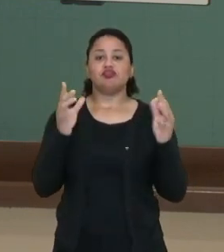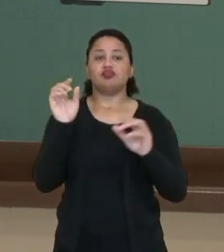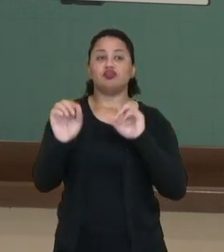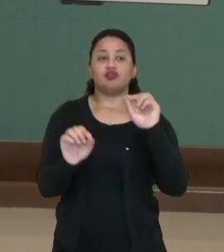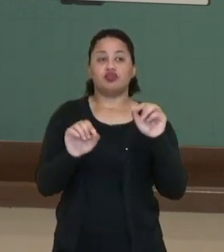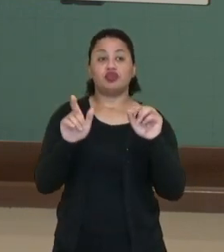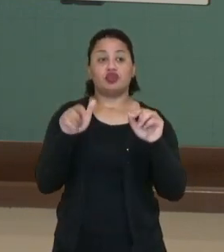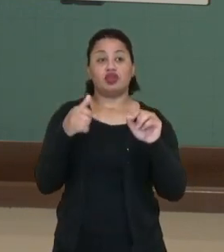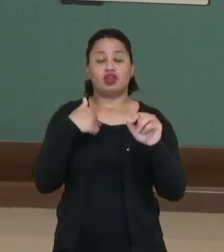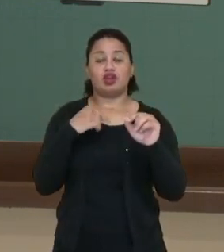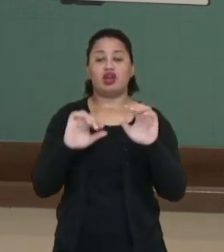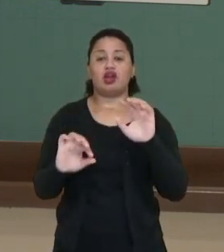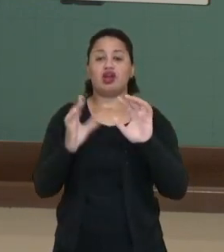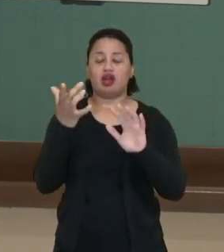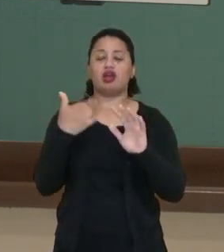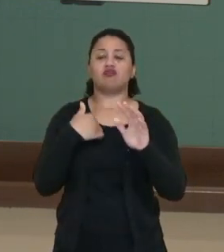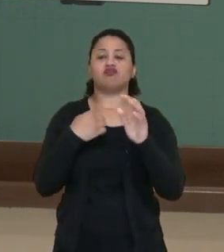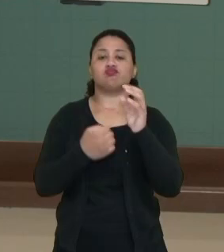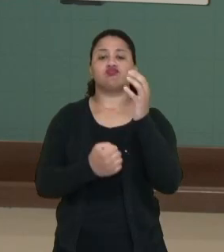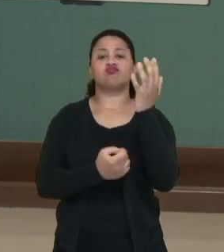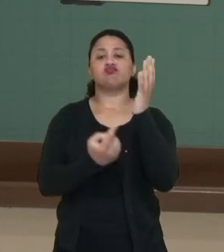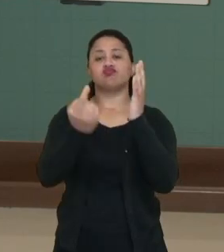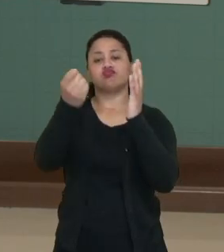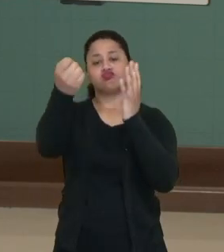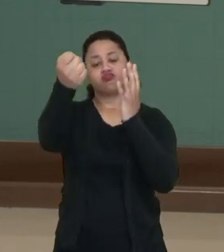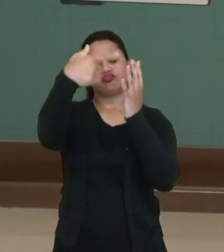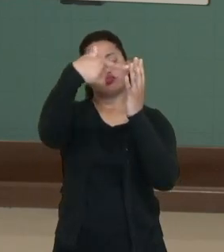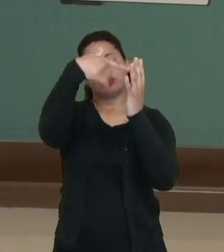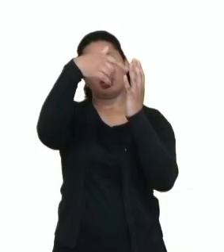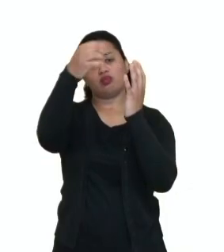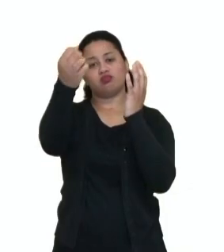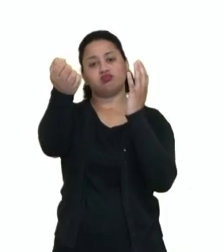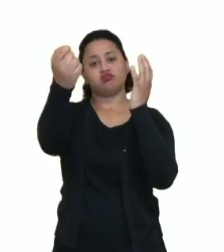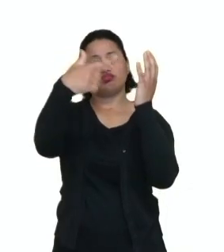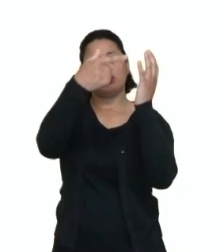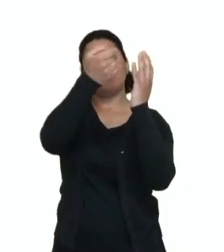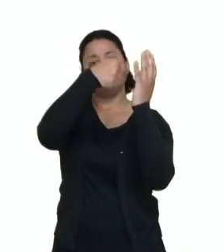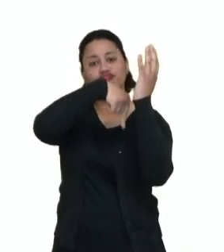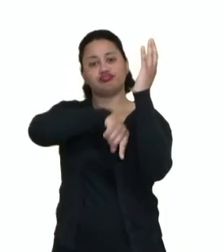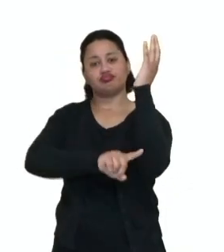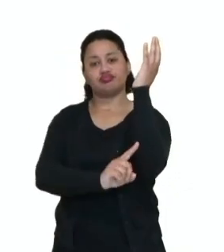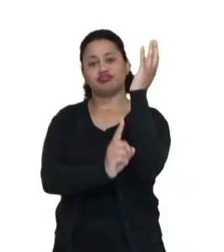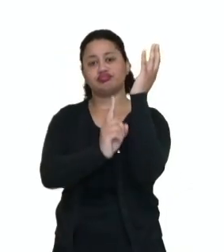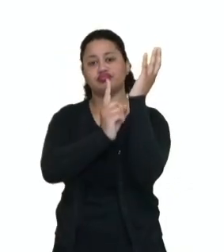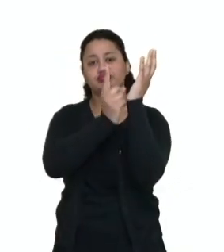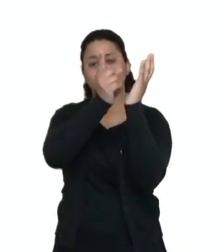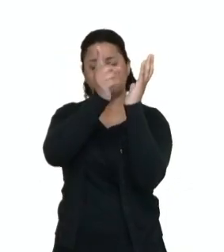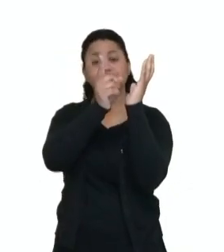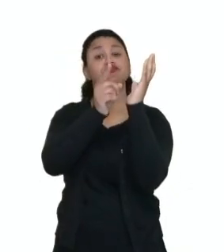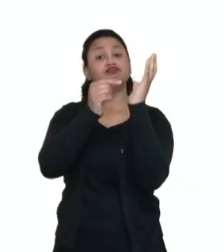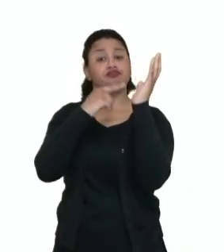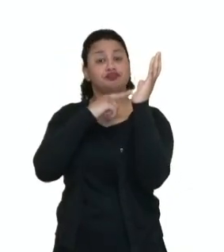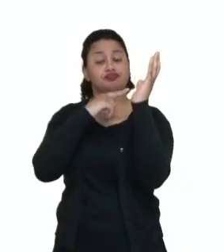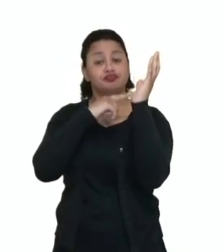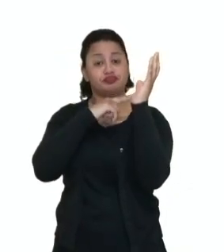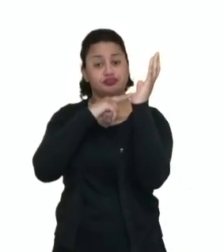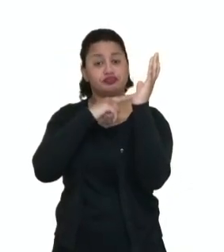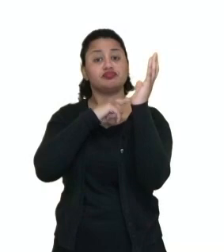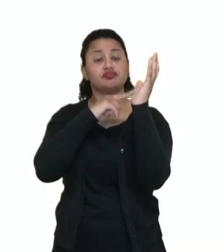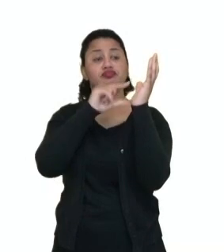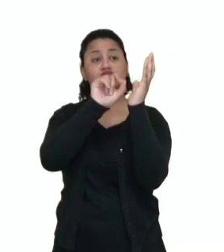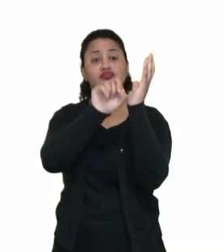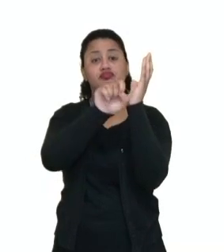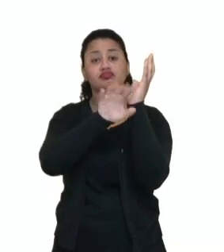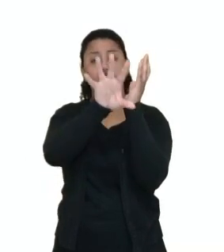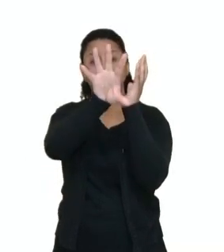a fotossíntese, se recorda da fotossíntese? Bacana. Fenômenos como a fotossíntese e a emissão